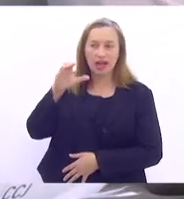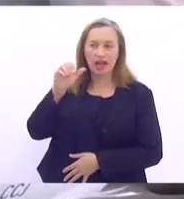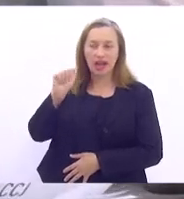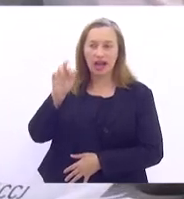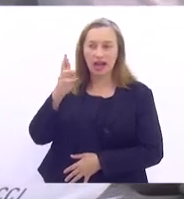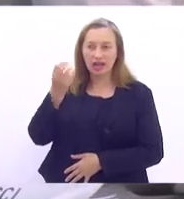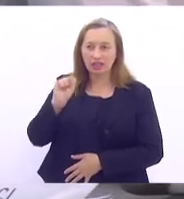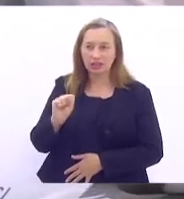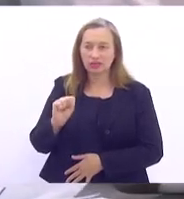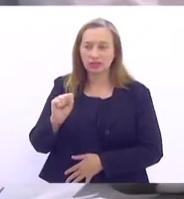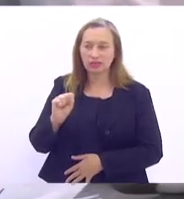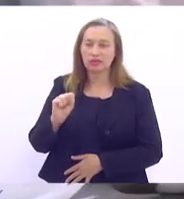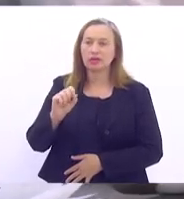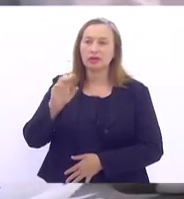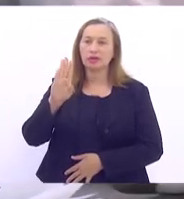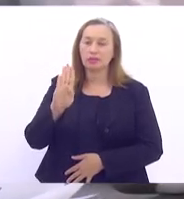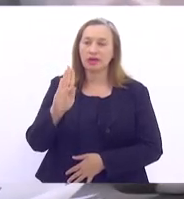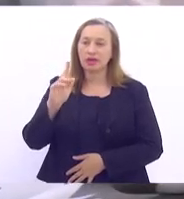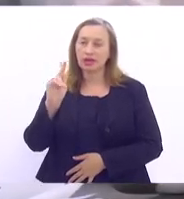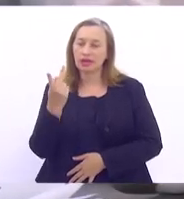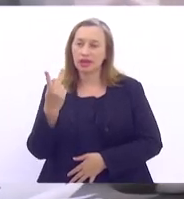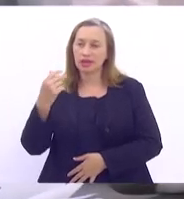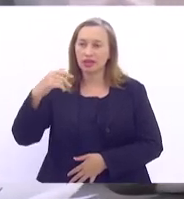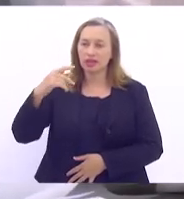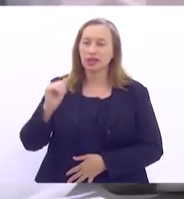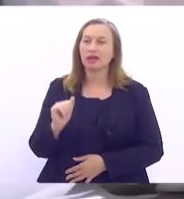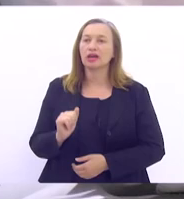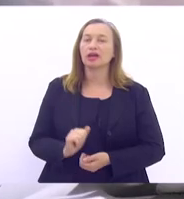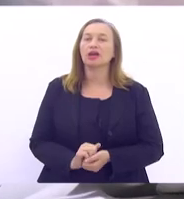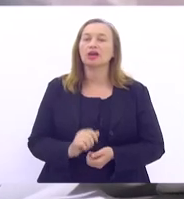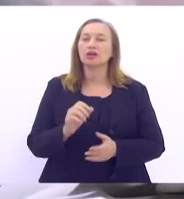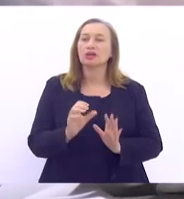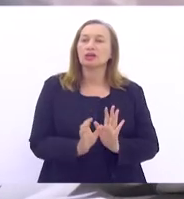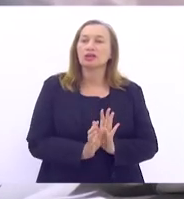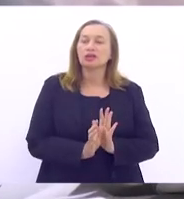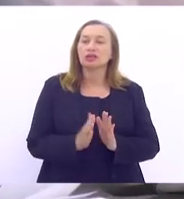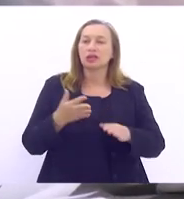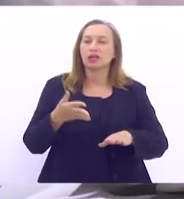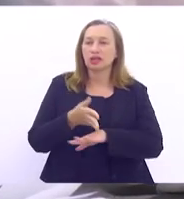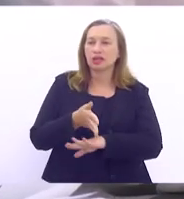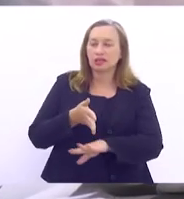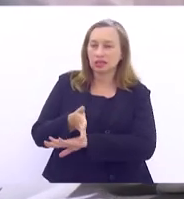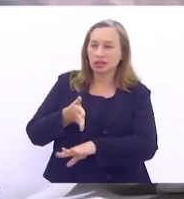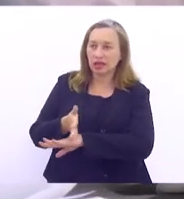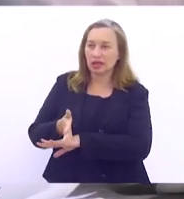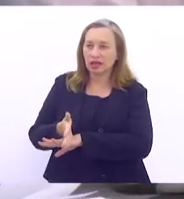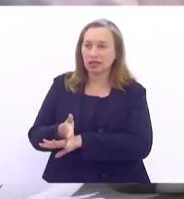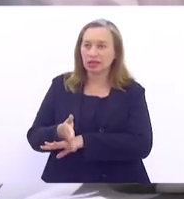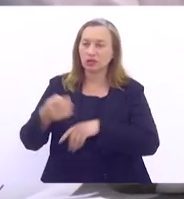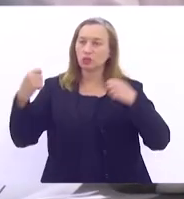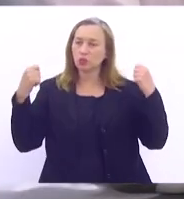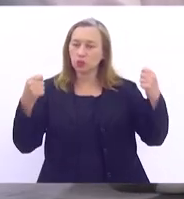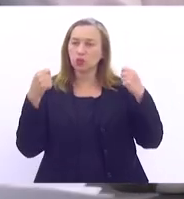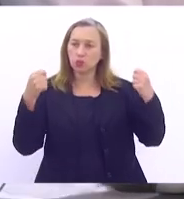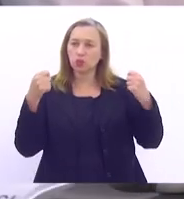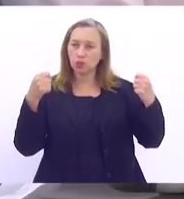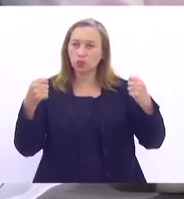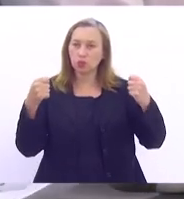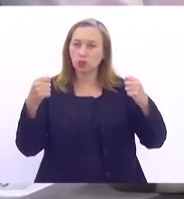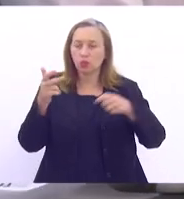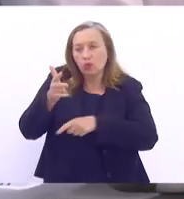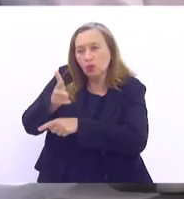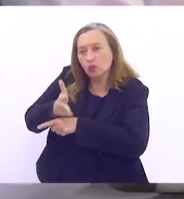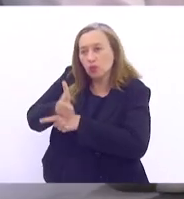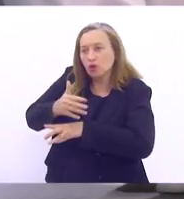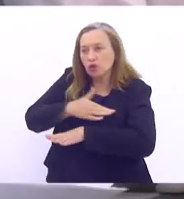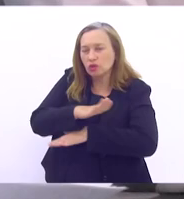a obrigatoriedade do sistema de identificação biométrico na entrada dos torcedores e do sistema de monitoramento por imagem em